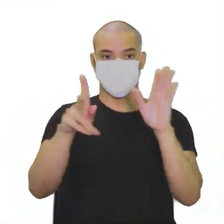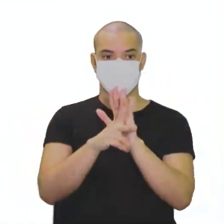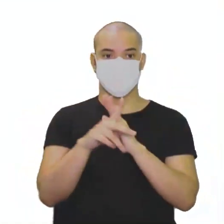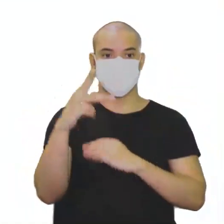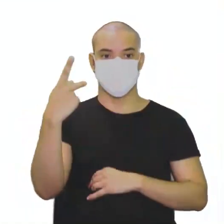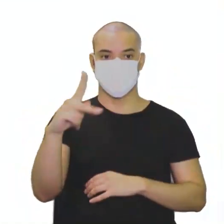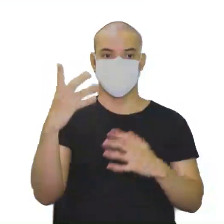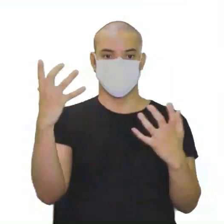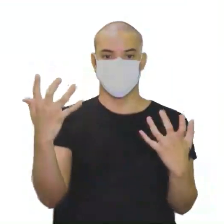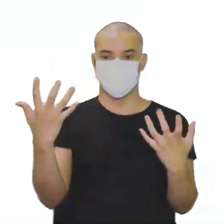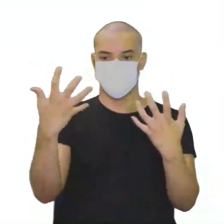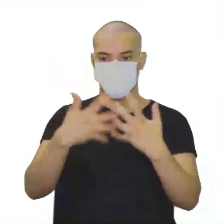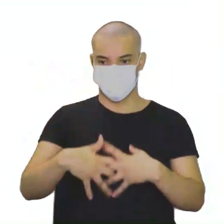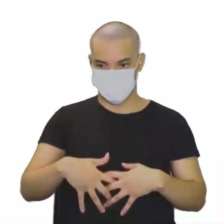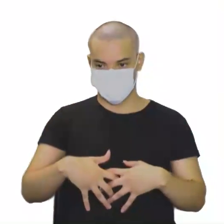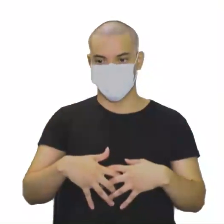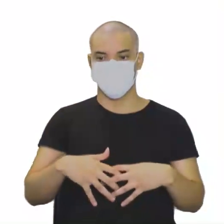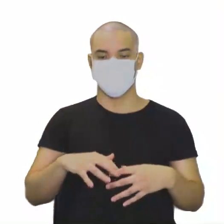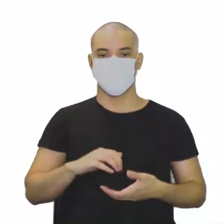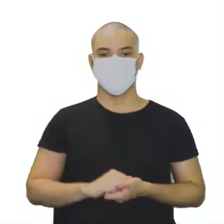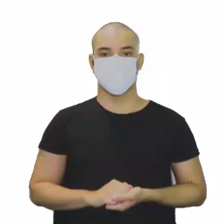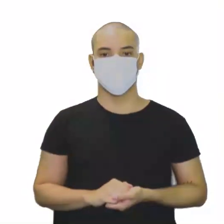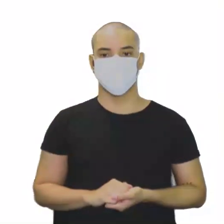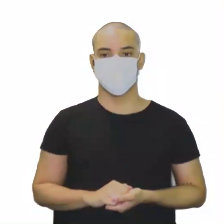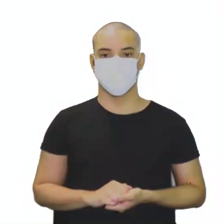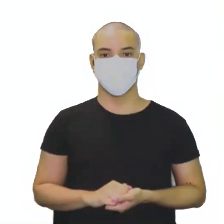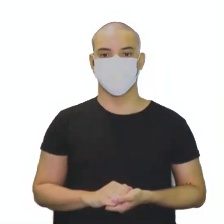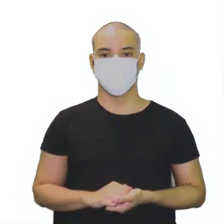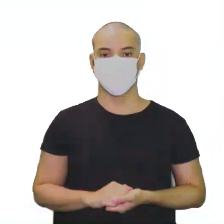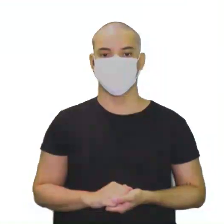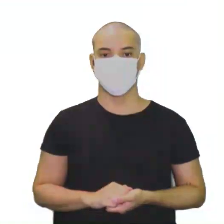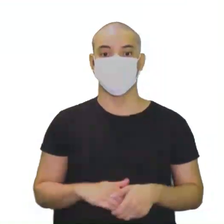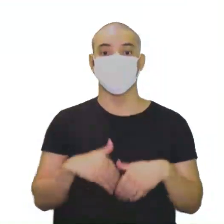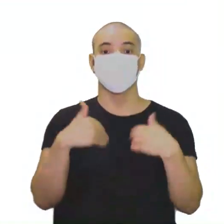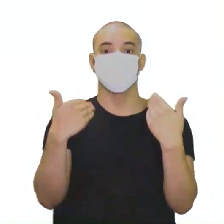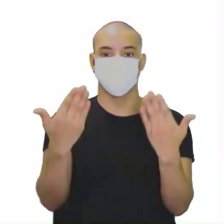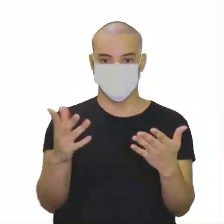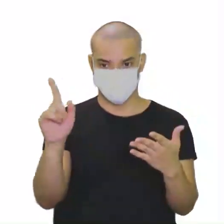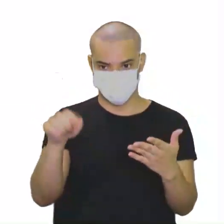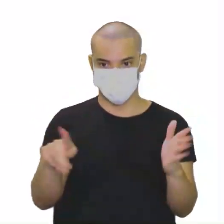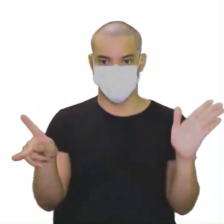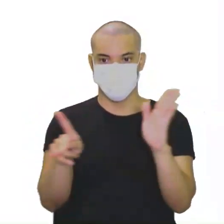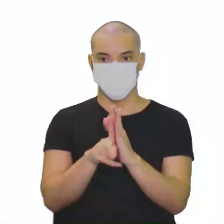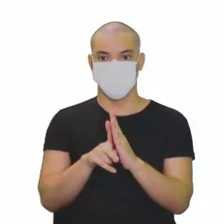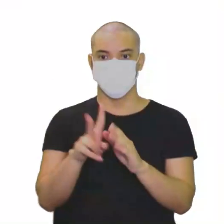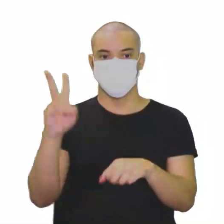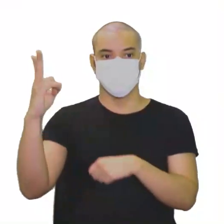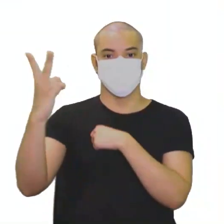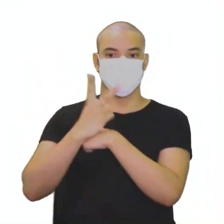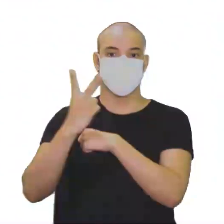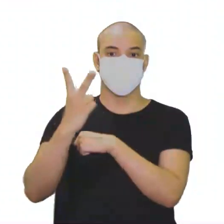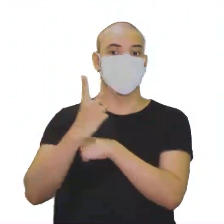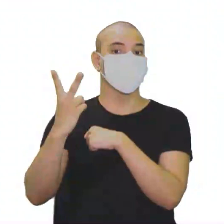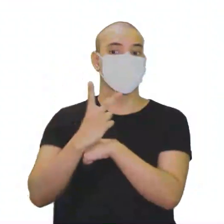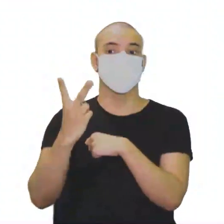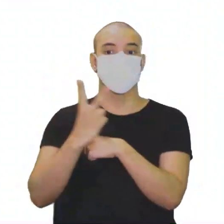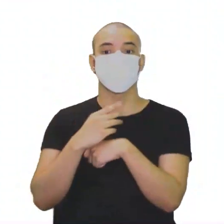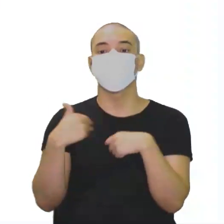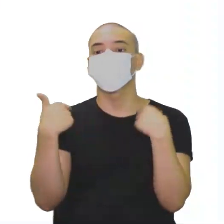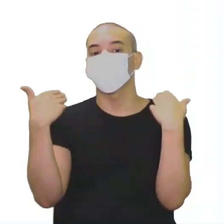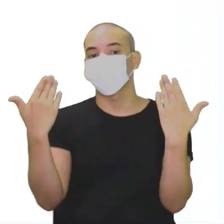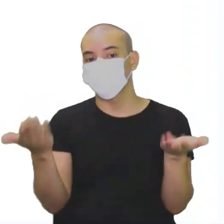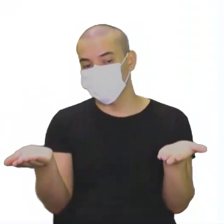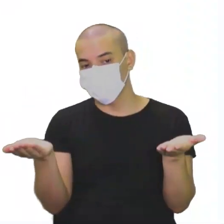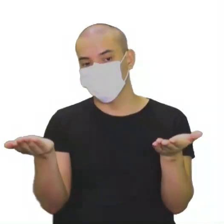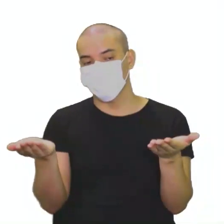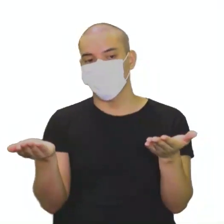para o seu funcionamento. Olha só aqui, são dispositivos de segurança, então tá aqui, ele